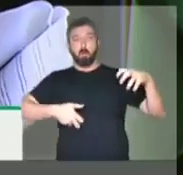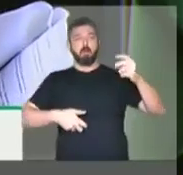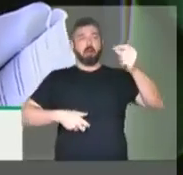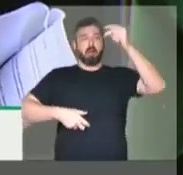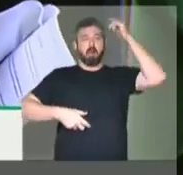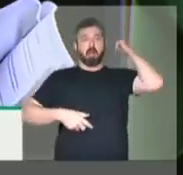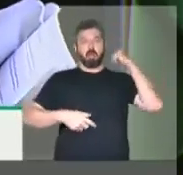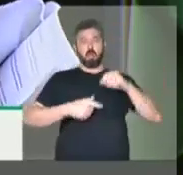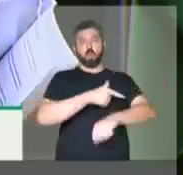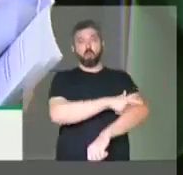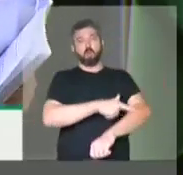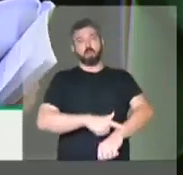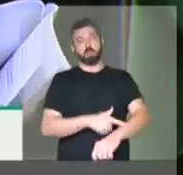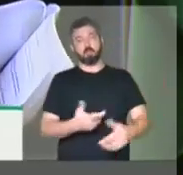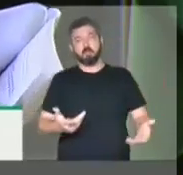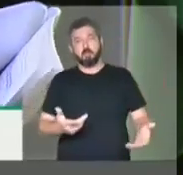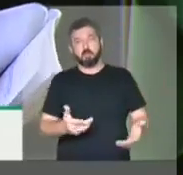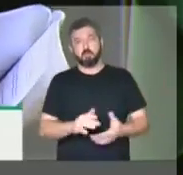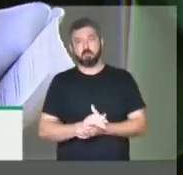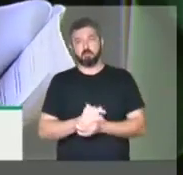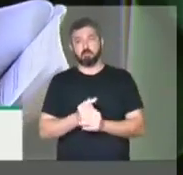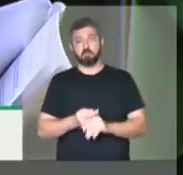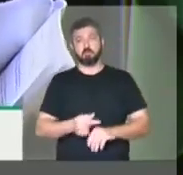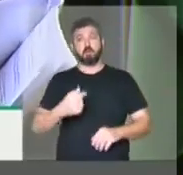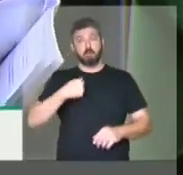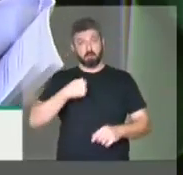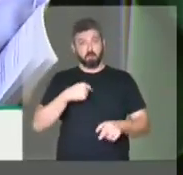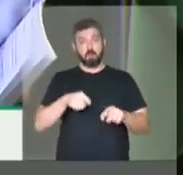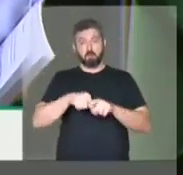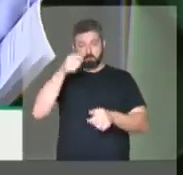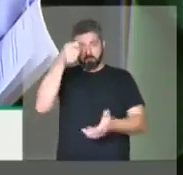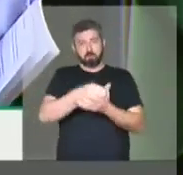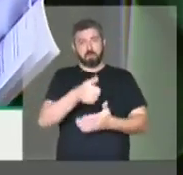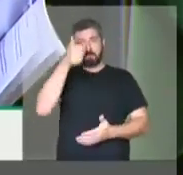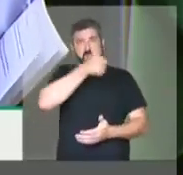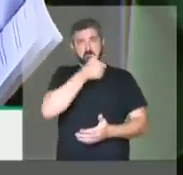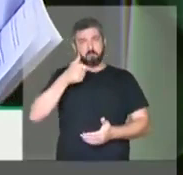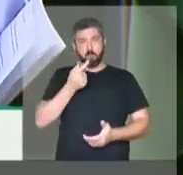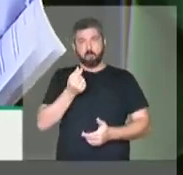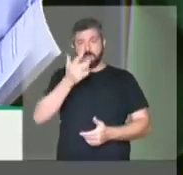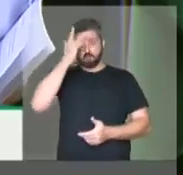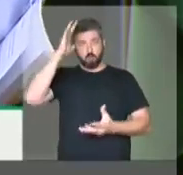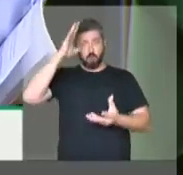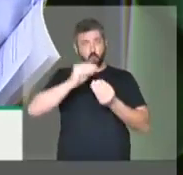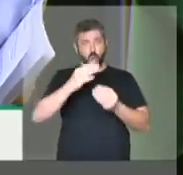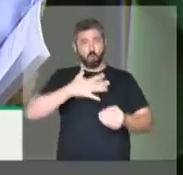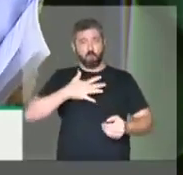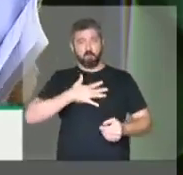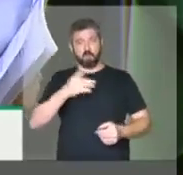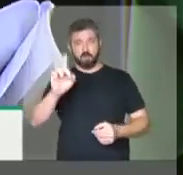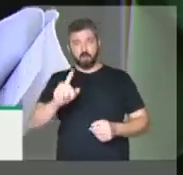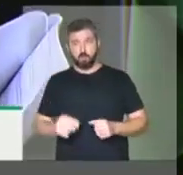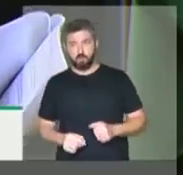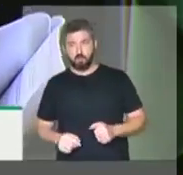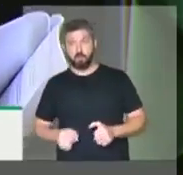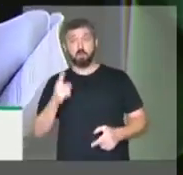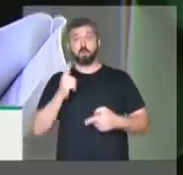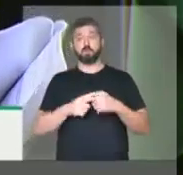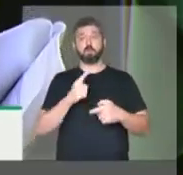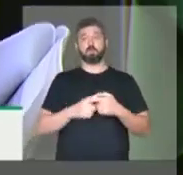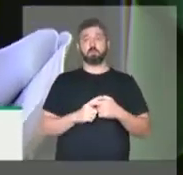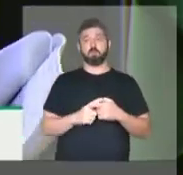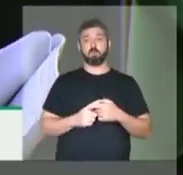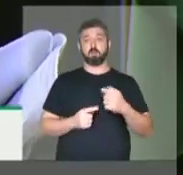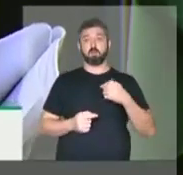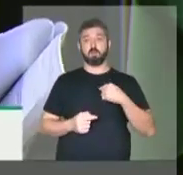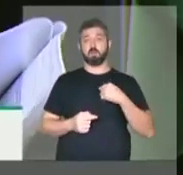comportamento moral. Eu ocasionalmente pago também o preço da incompreensão de alguns e da ira de outros, quando